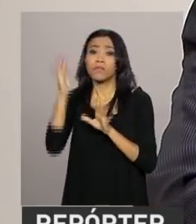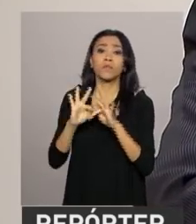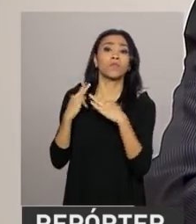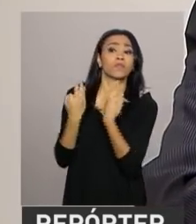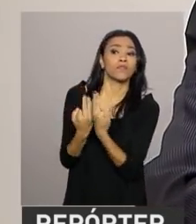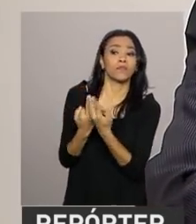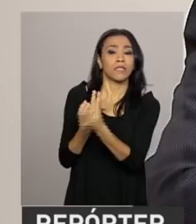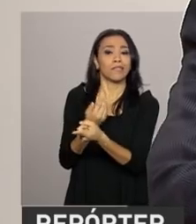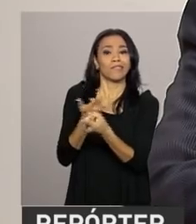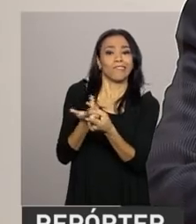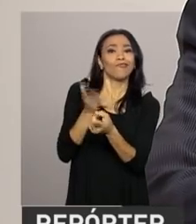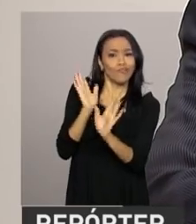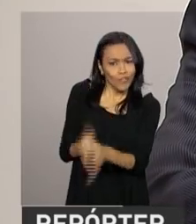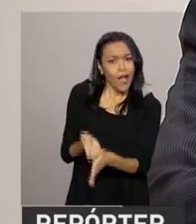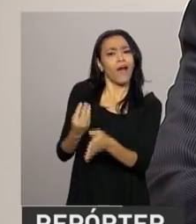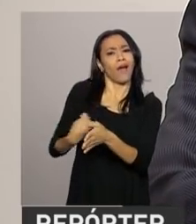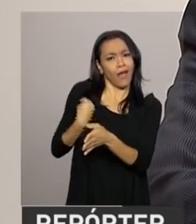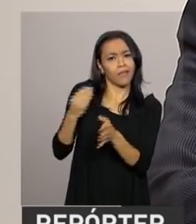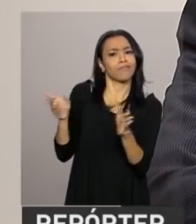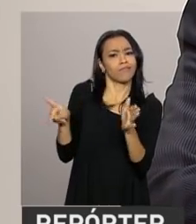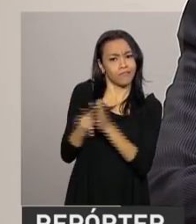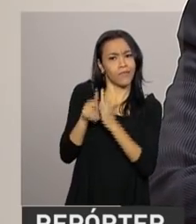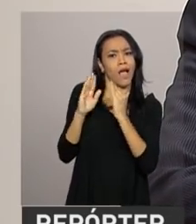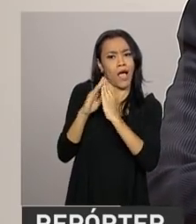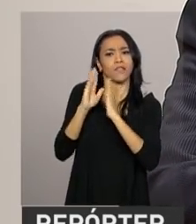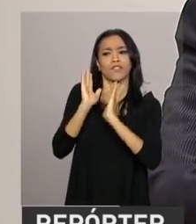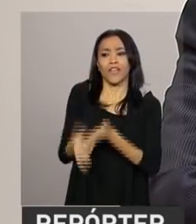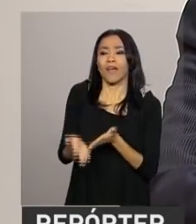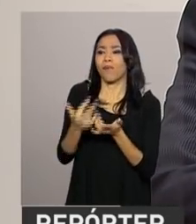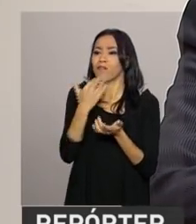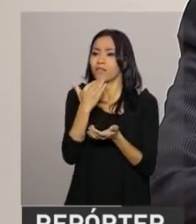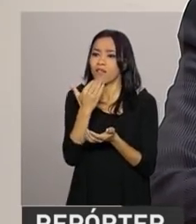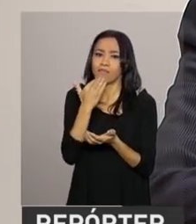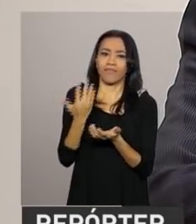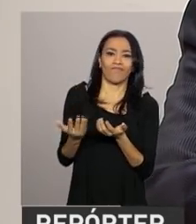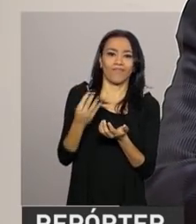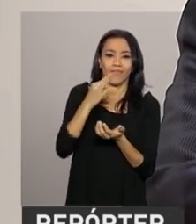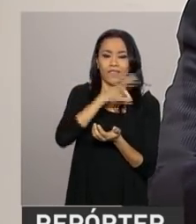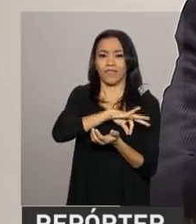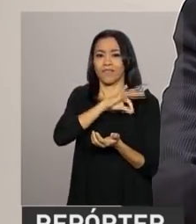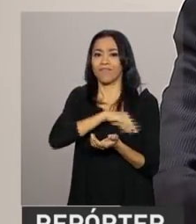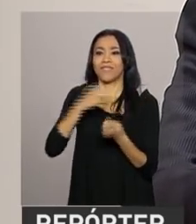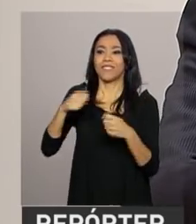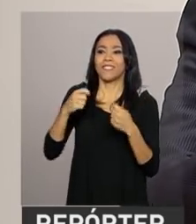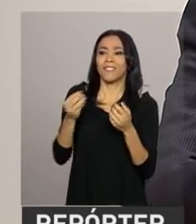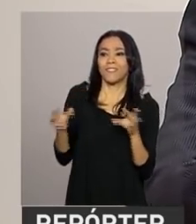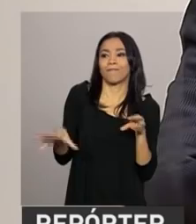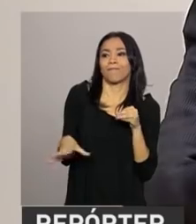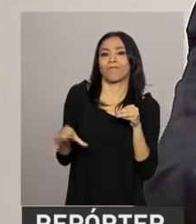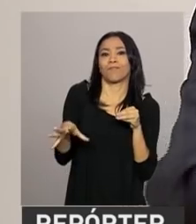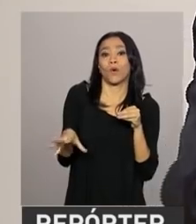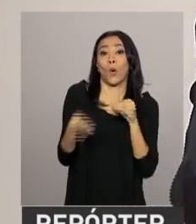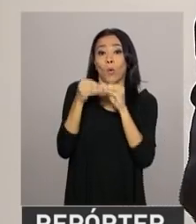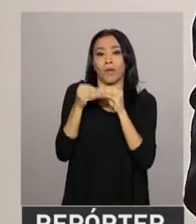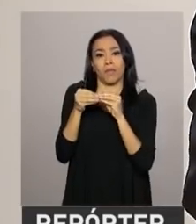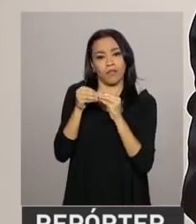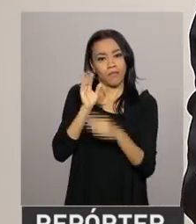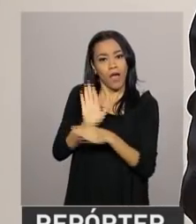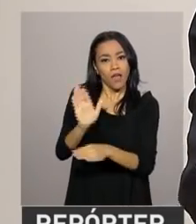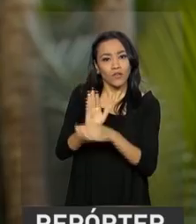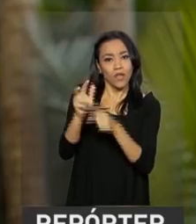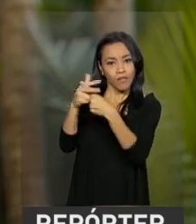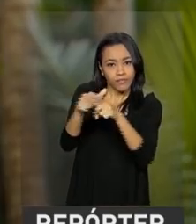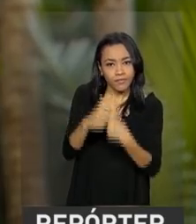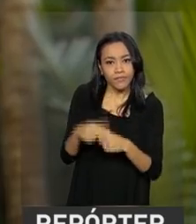outra, já tem a sua residência e que de 0 a 3 salários mínimos de renda precisam de uma ajuda para melhorar as condições de vida